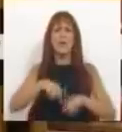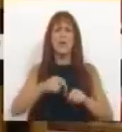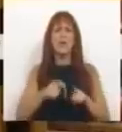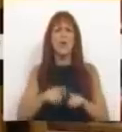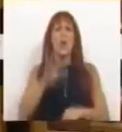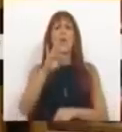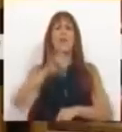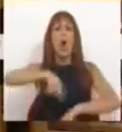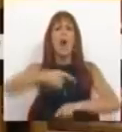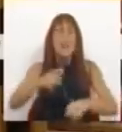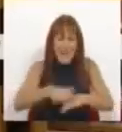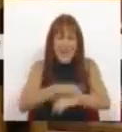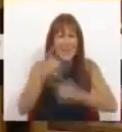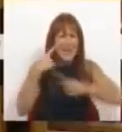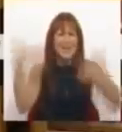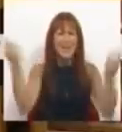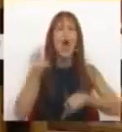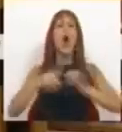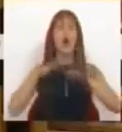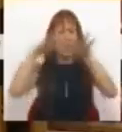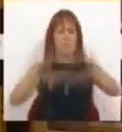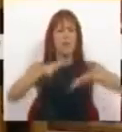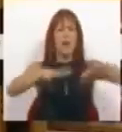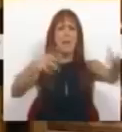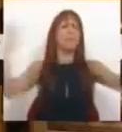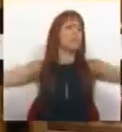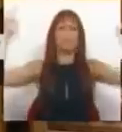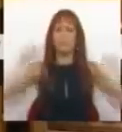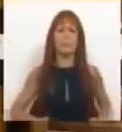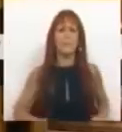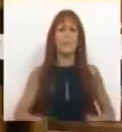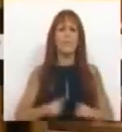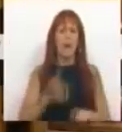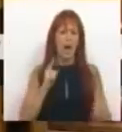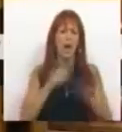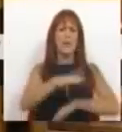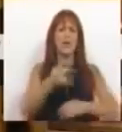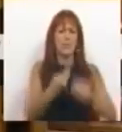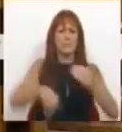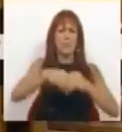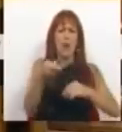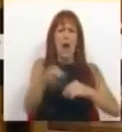função pública? E que tal uma manifestação pela manutenção da